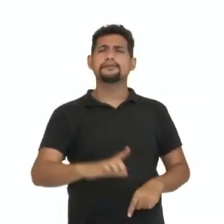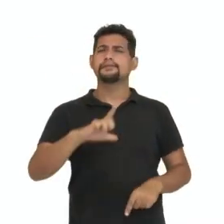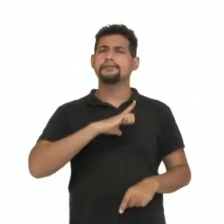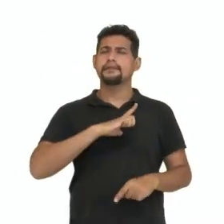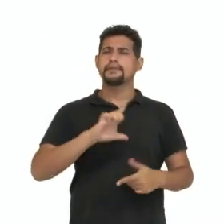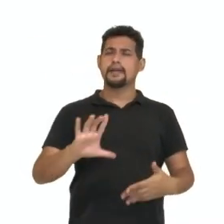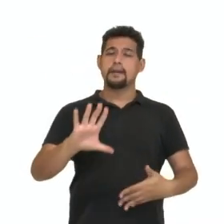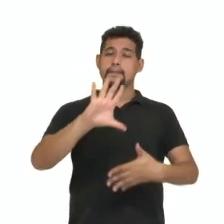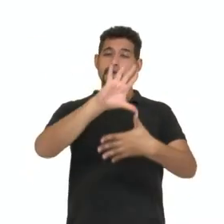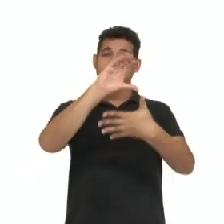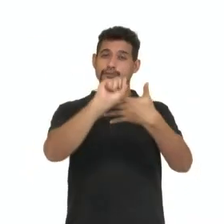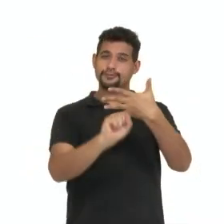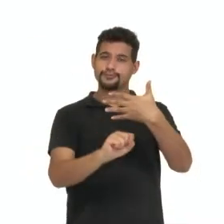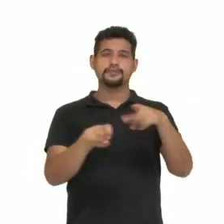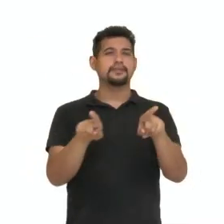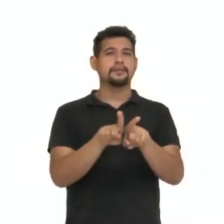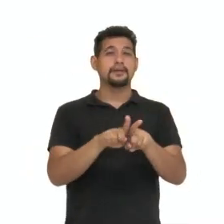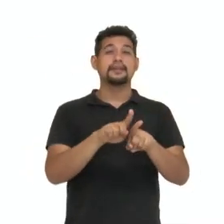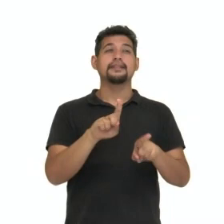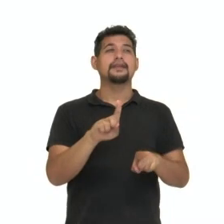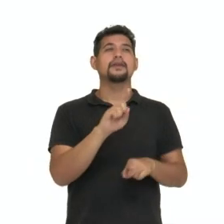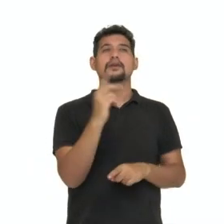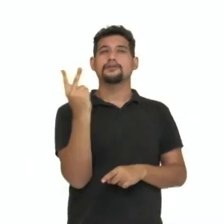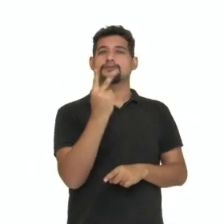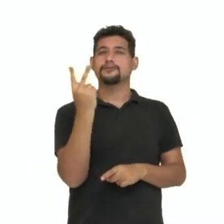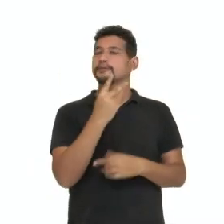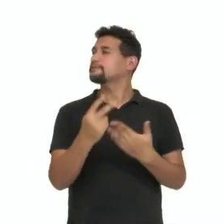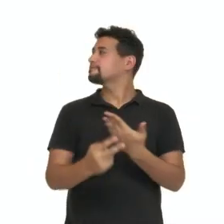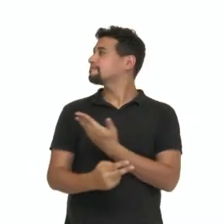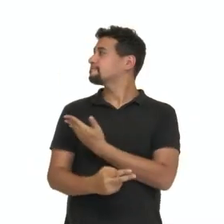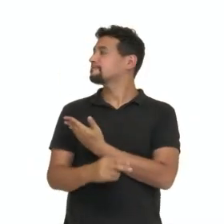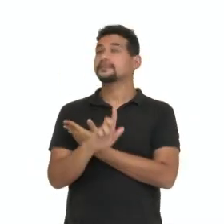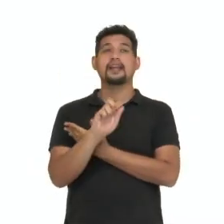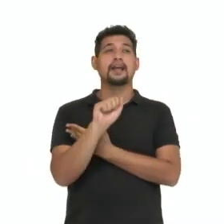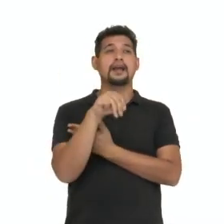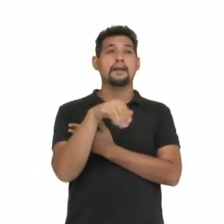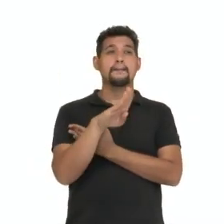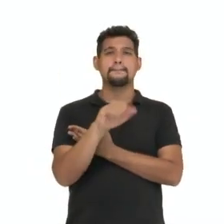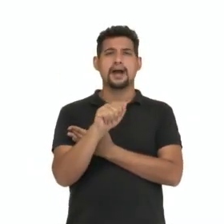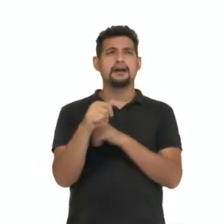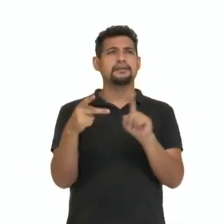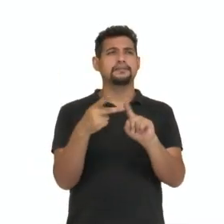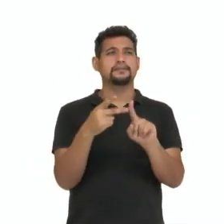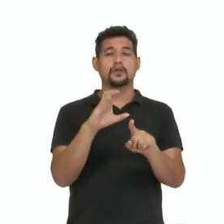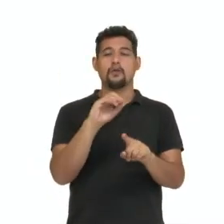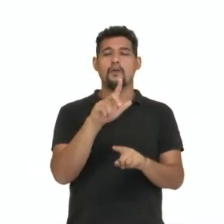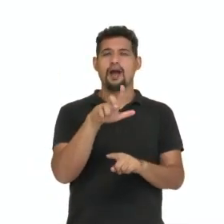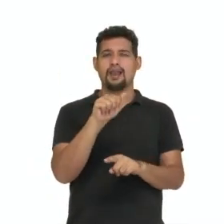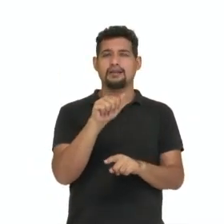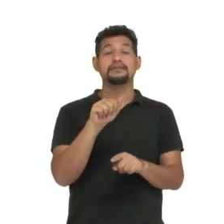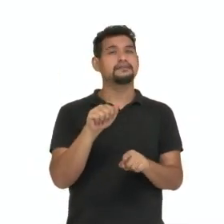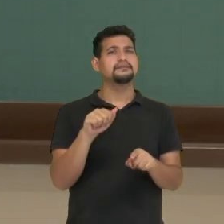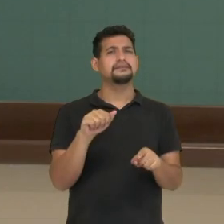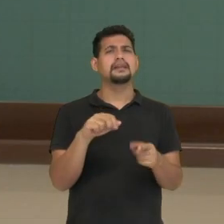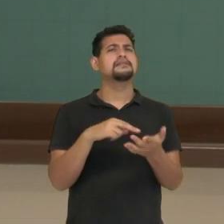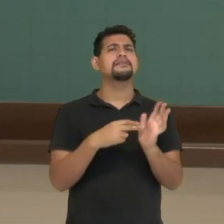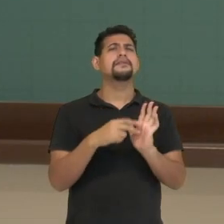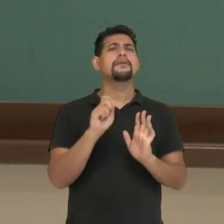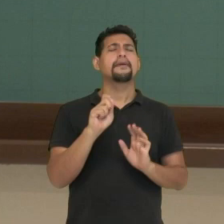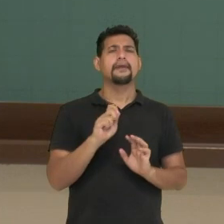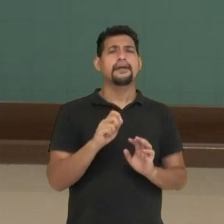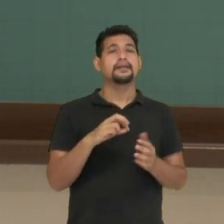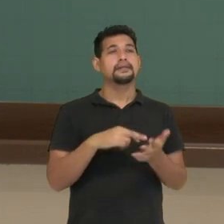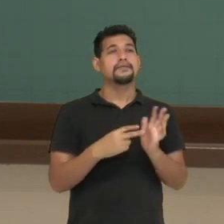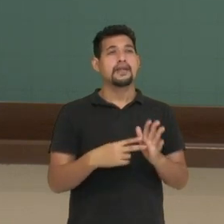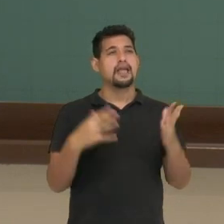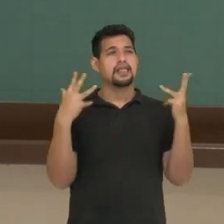Sul, os gambás e a cuíca, né. Aqui na imagem a gente tem o koala e a gente tem a cuíca aqui, que são animais que